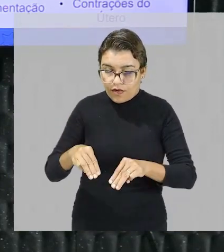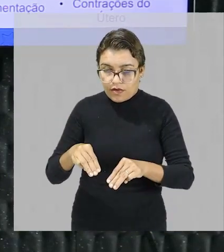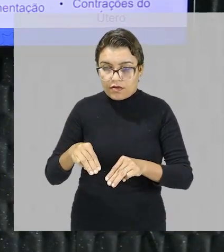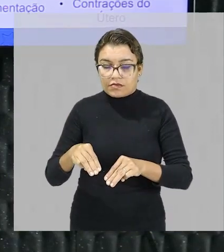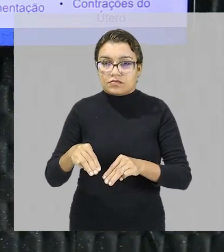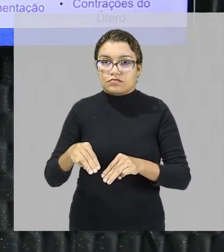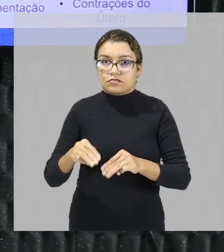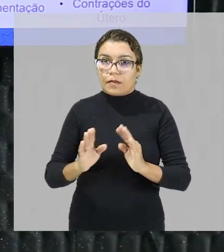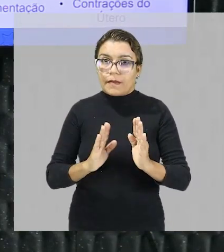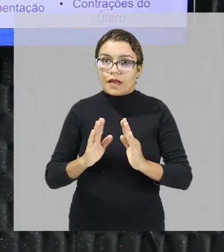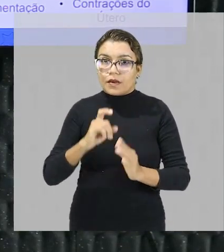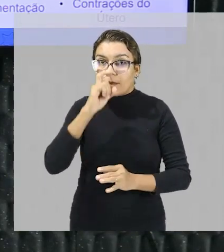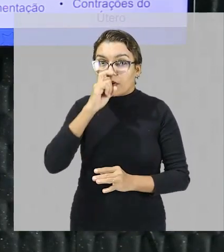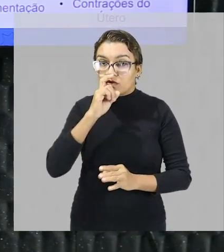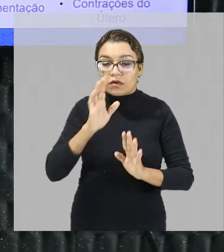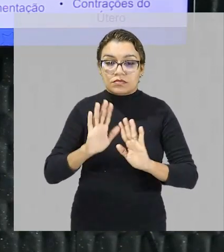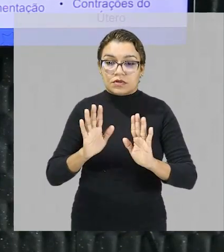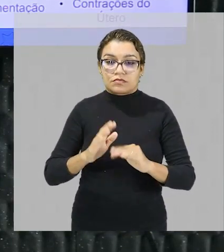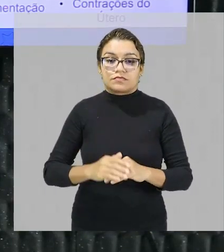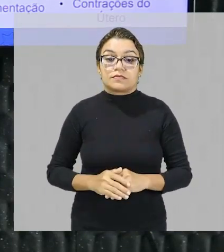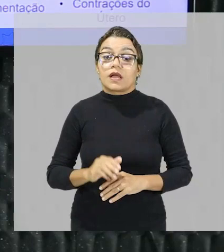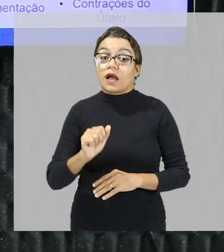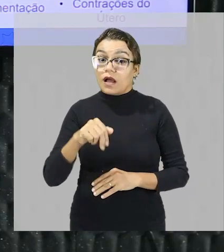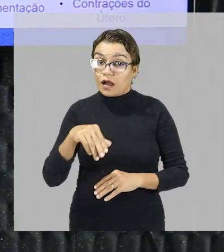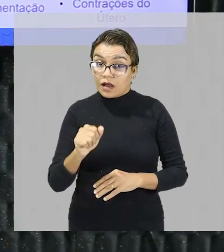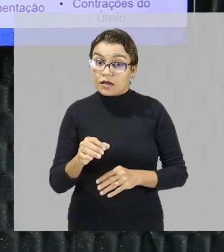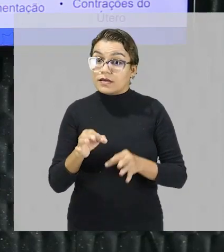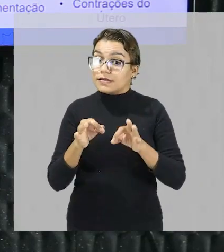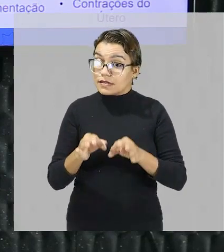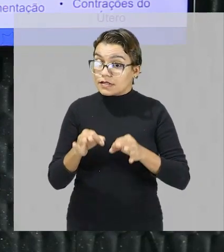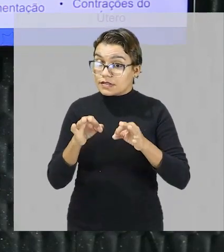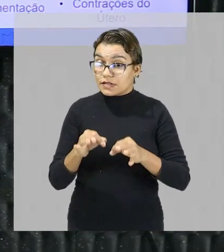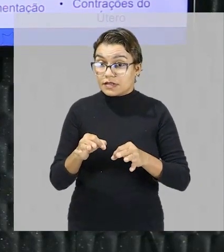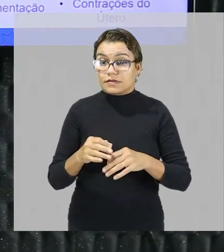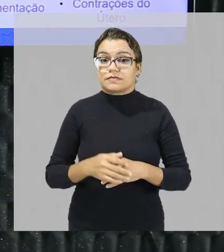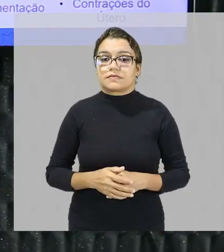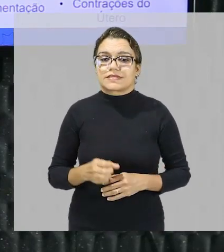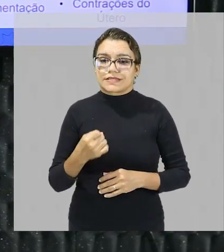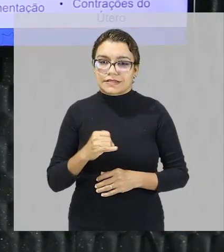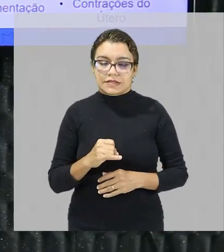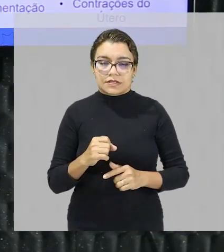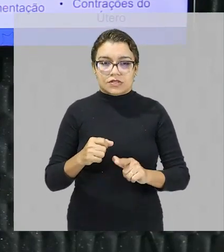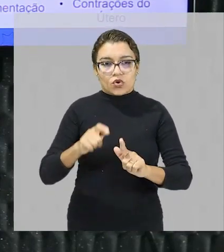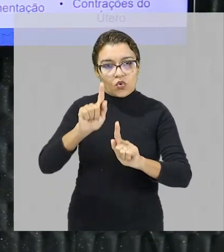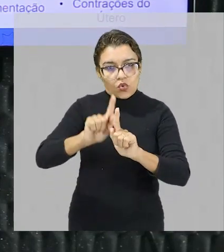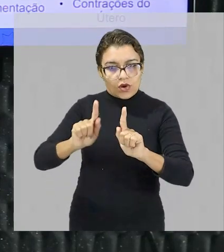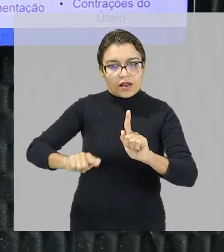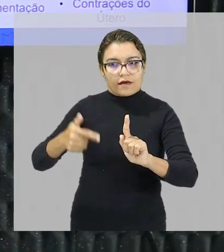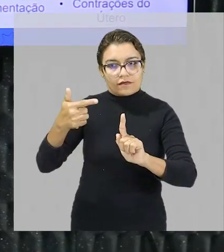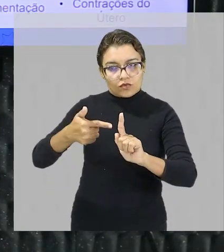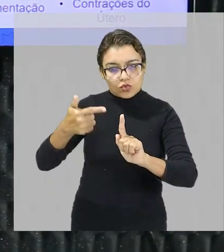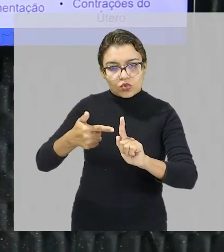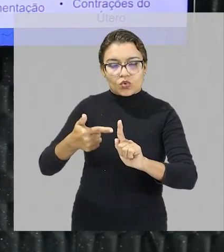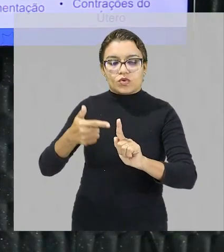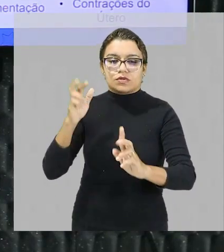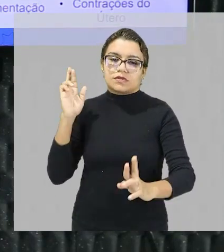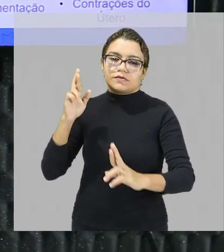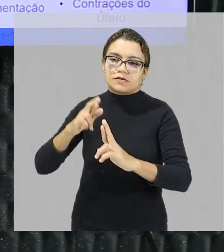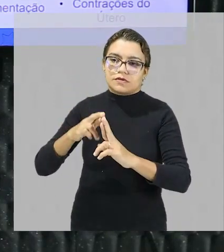amamentando, tá? Ana Cristina está correto, porque ó, se o gráfico 2 estivesse referindo aos níveis,